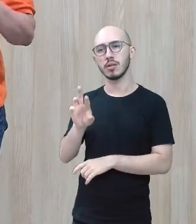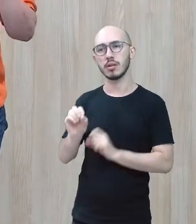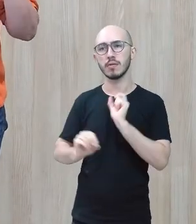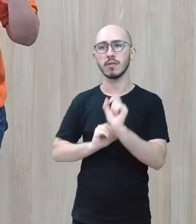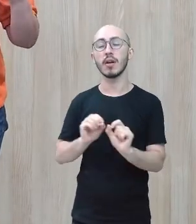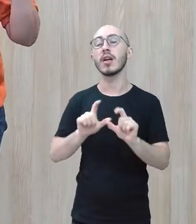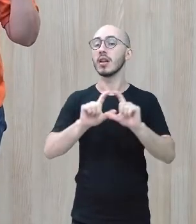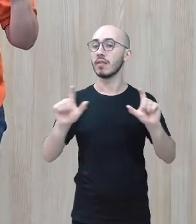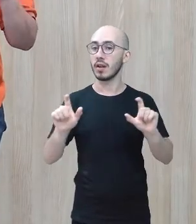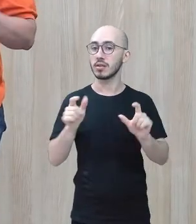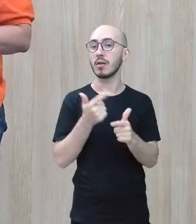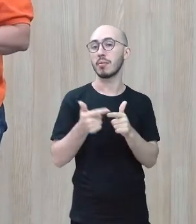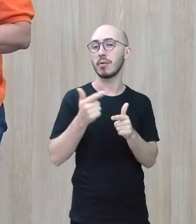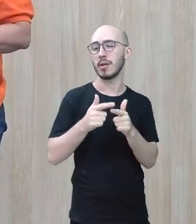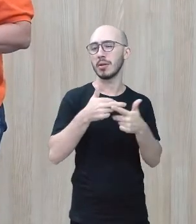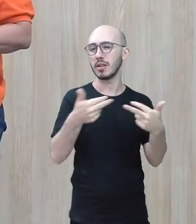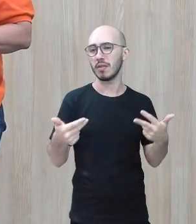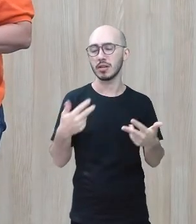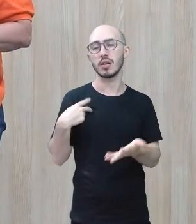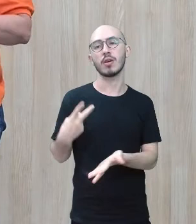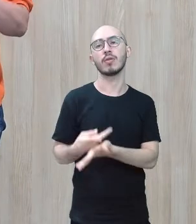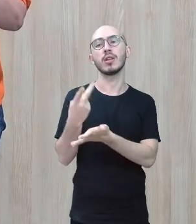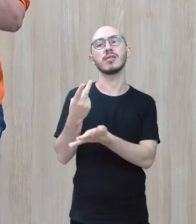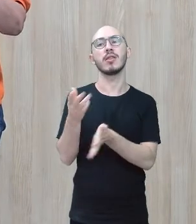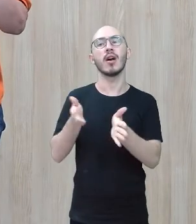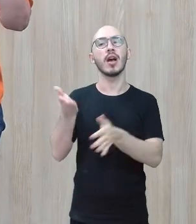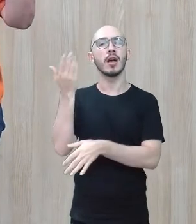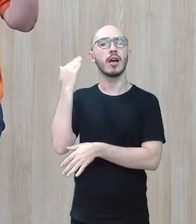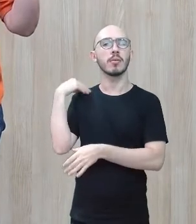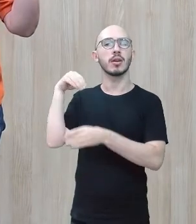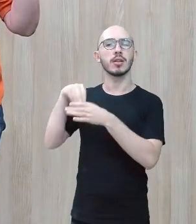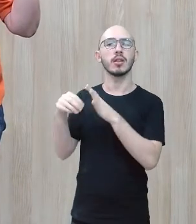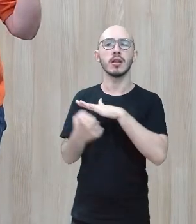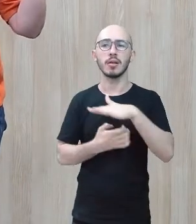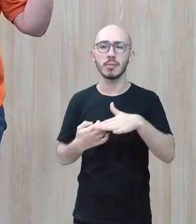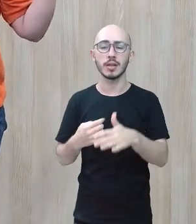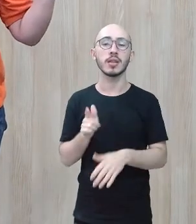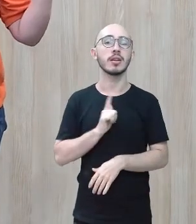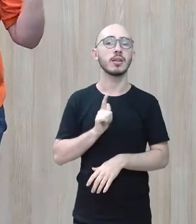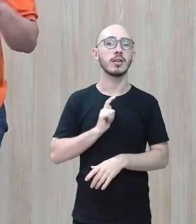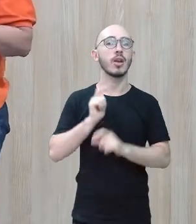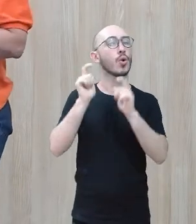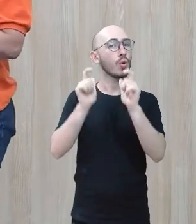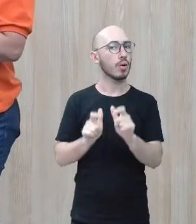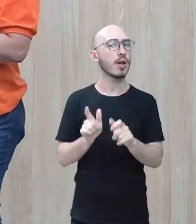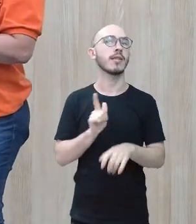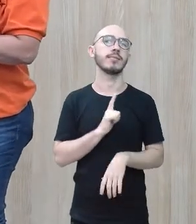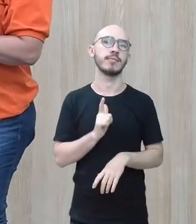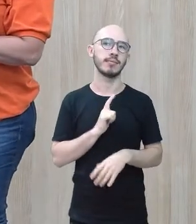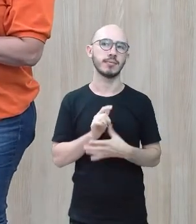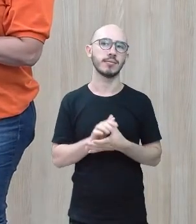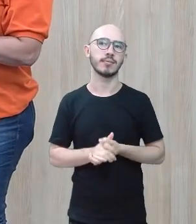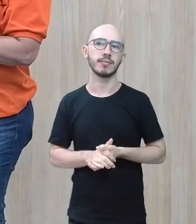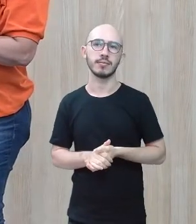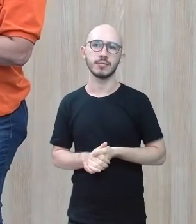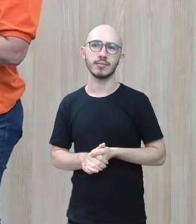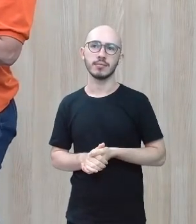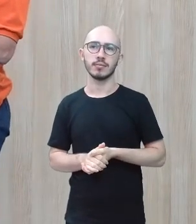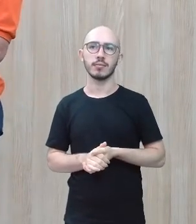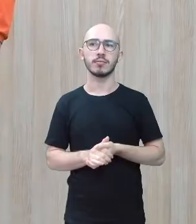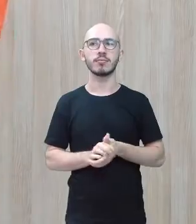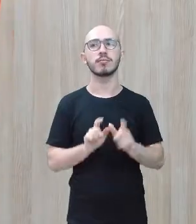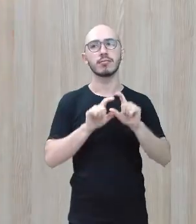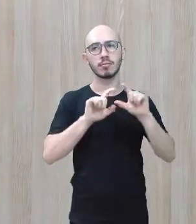ocorreram naquela época na empresa. Vocês percebem que agora tem um local. E aí vamos ver. Na